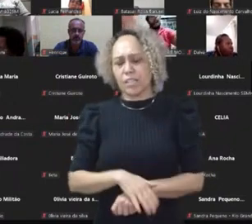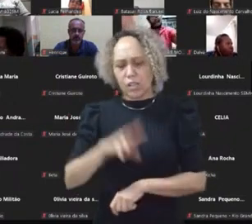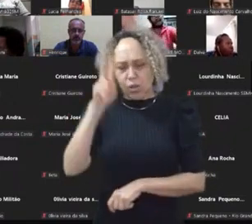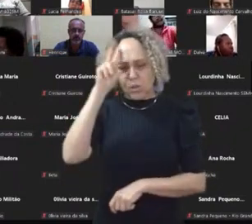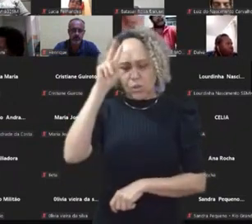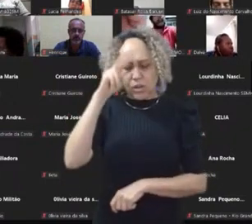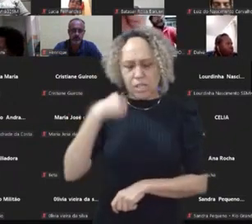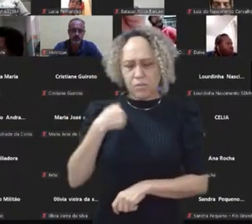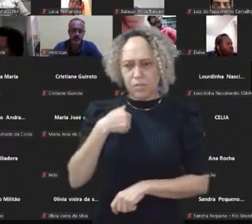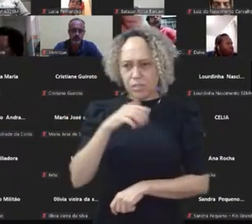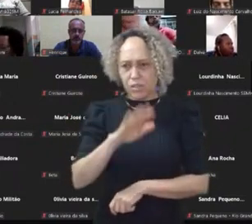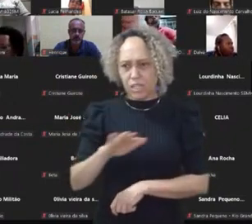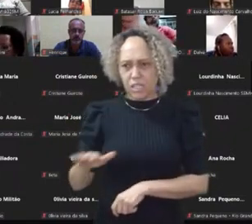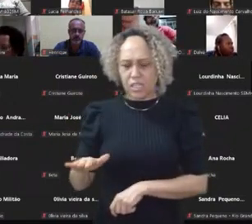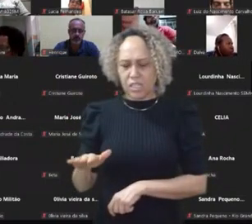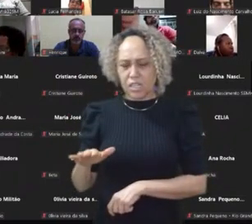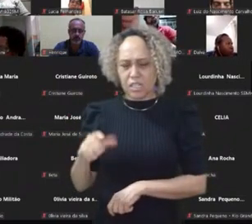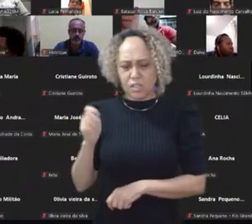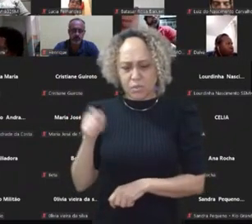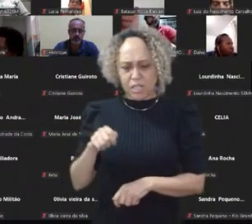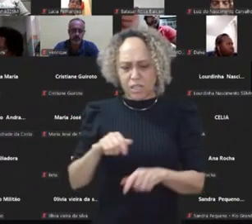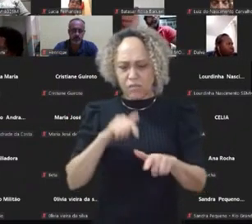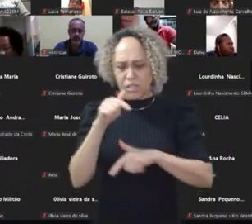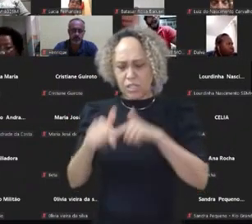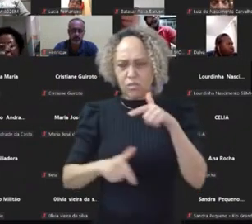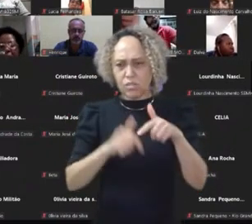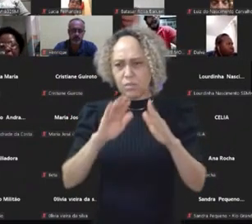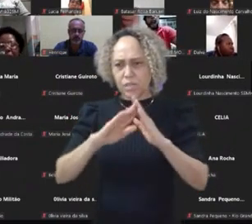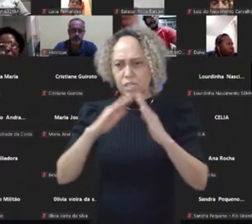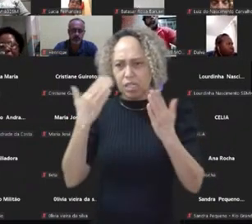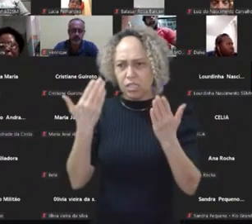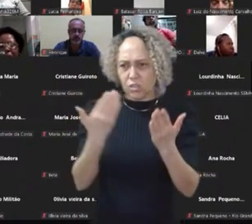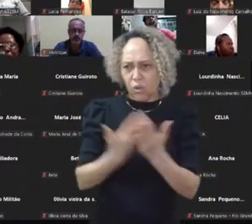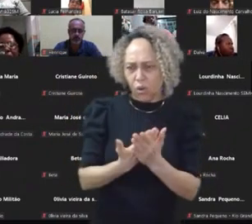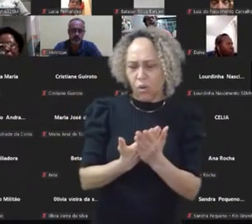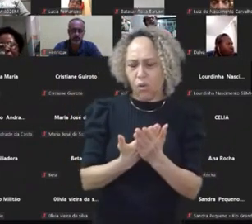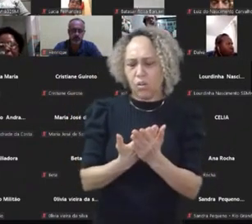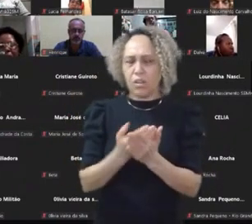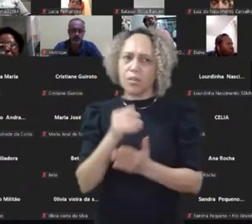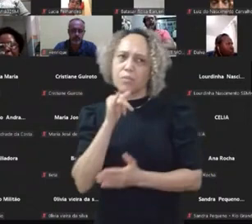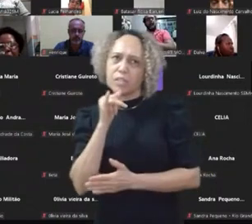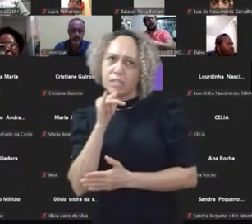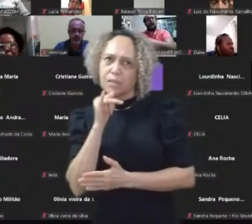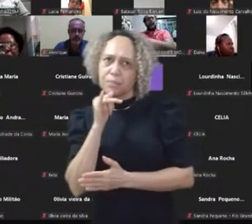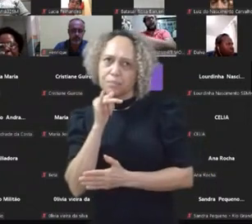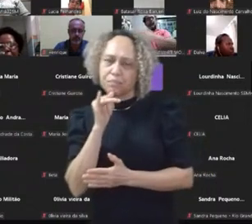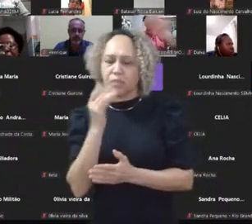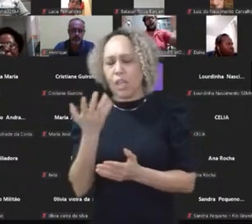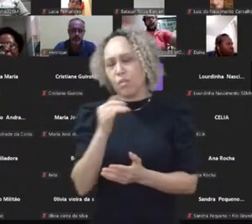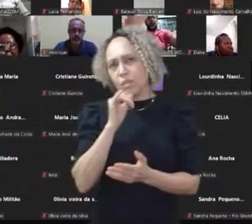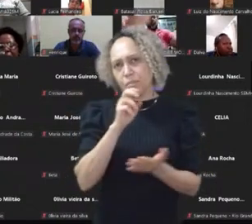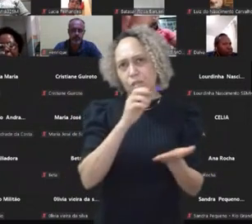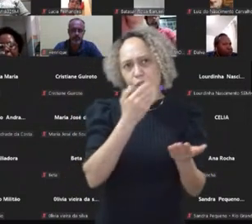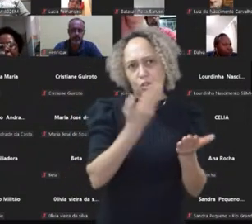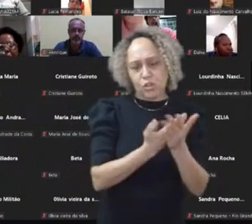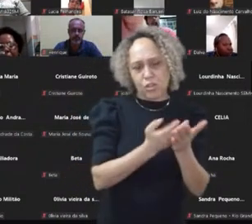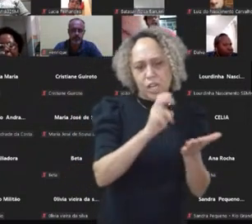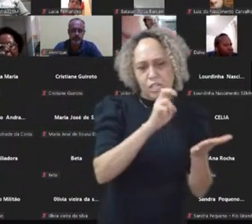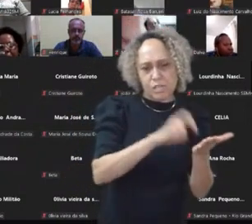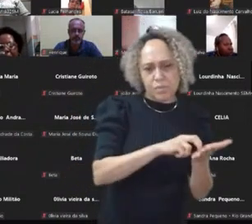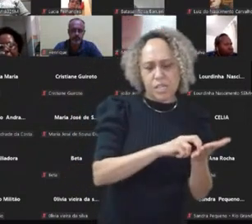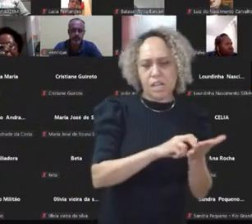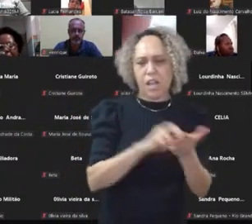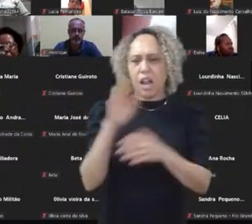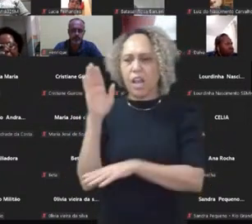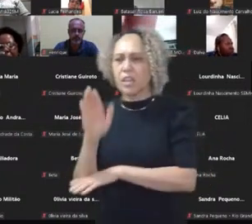tinha que fazer um trabalho de escola eu ia no contraturno pra biblioteca ou ia na biblioteca municipal atrás de um livro de